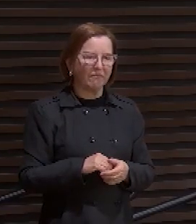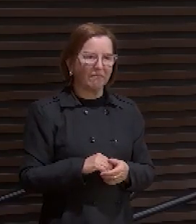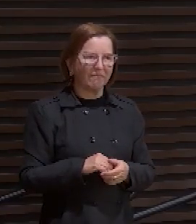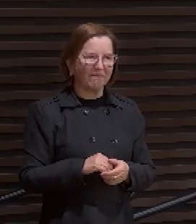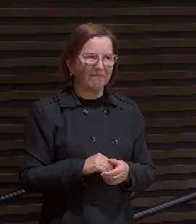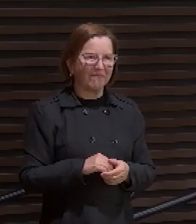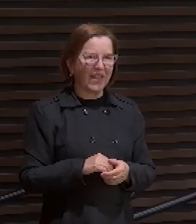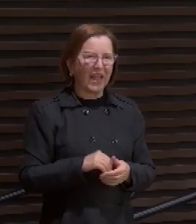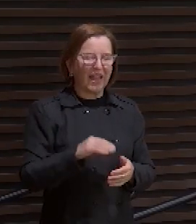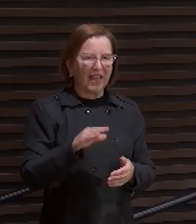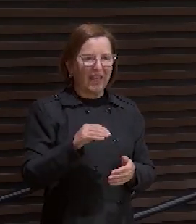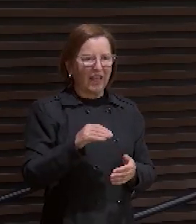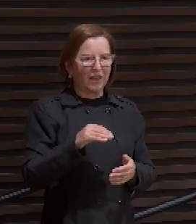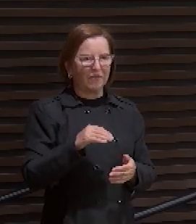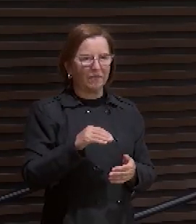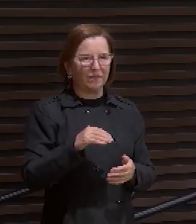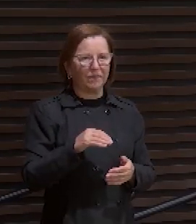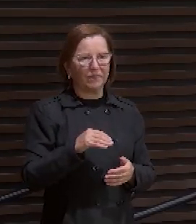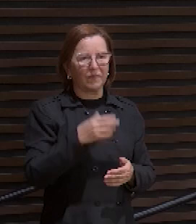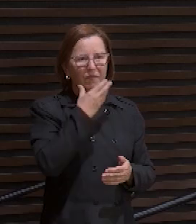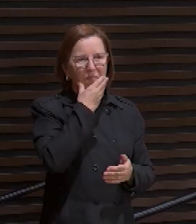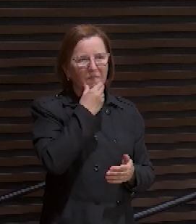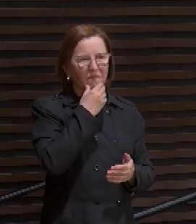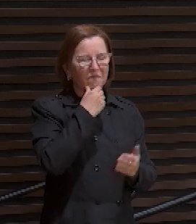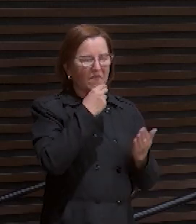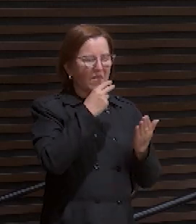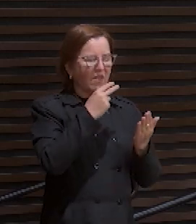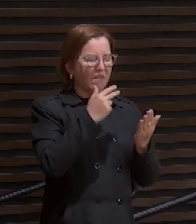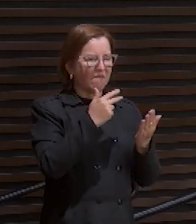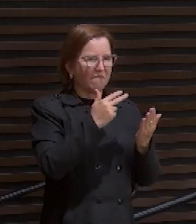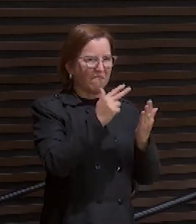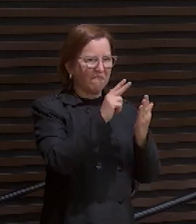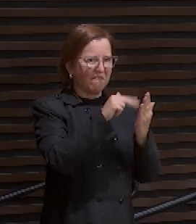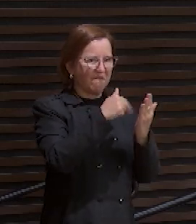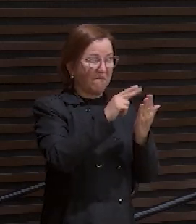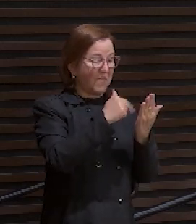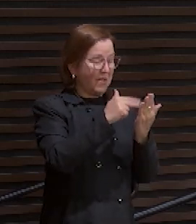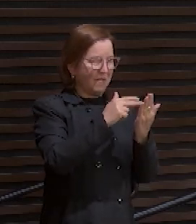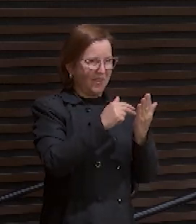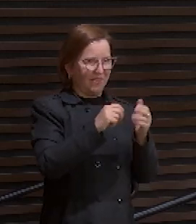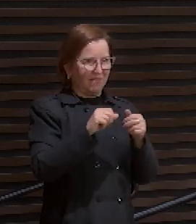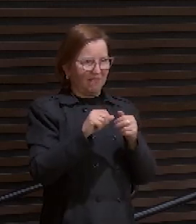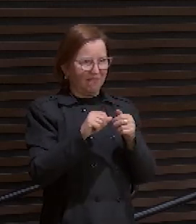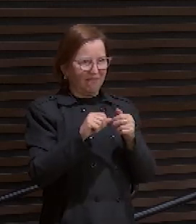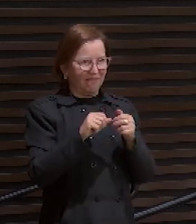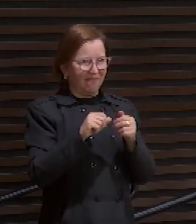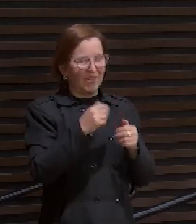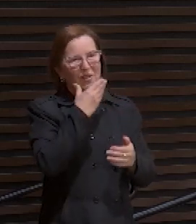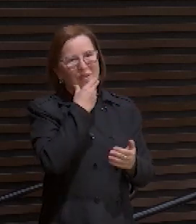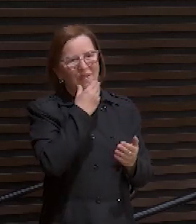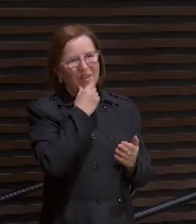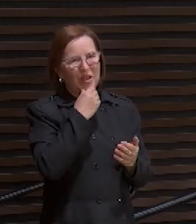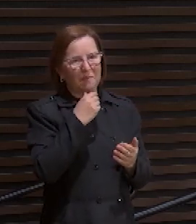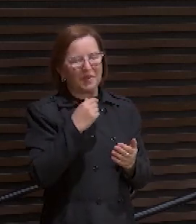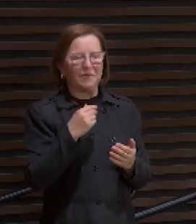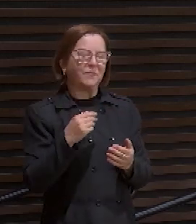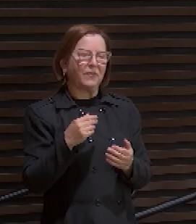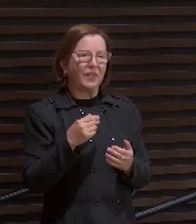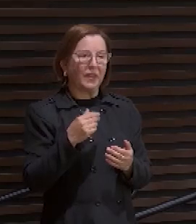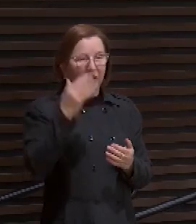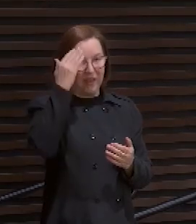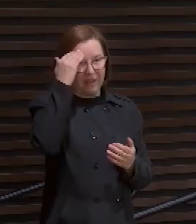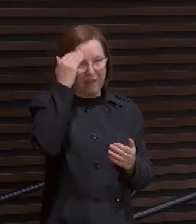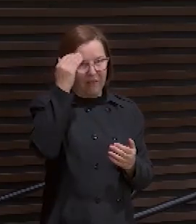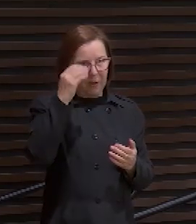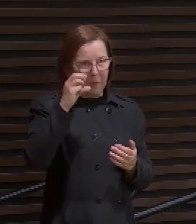Ângelo, quando terminou de fazer a estátua de Moisés, a